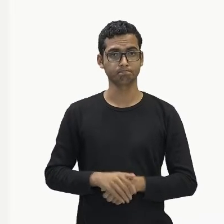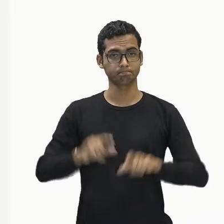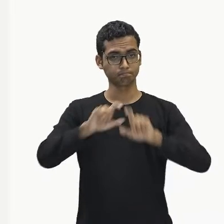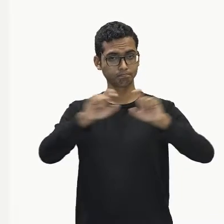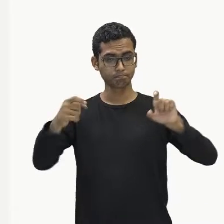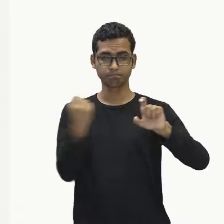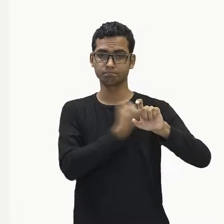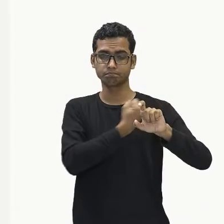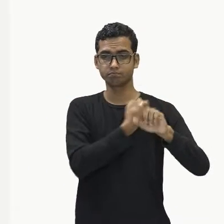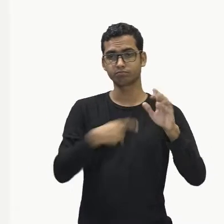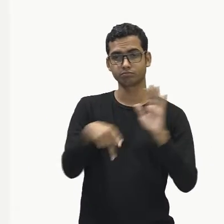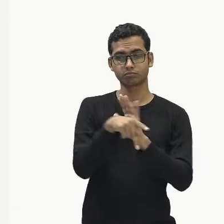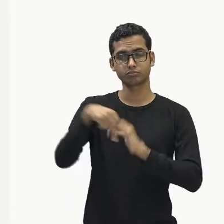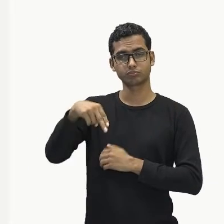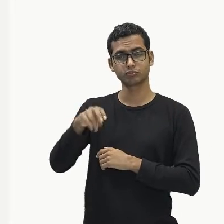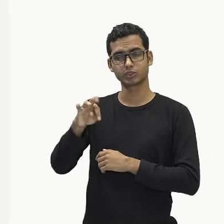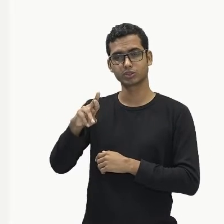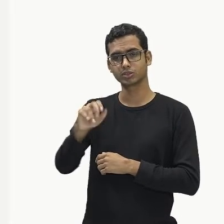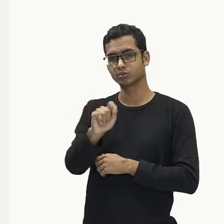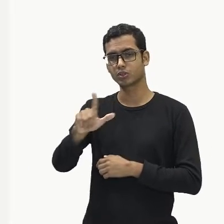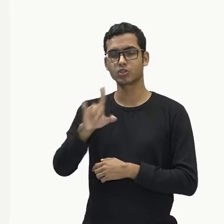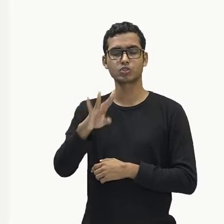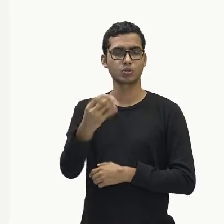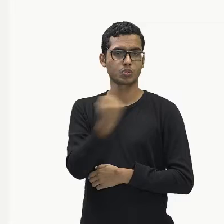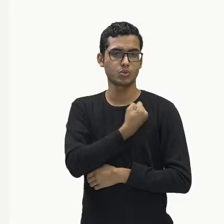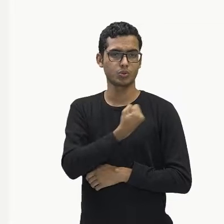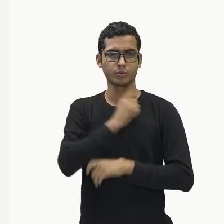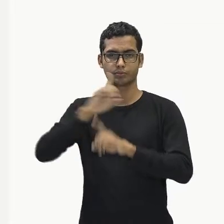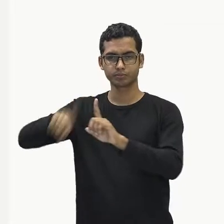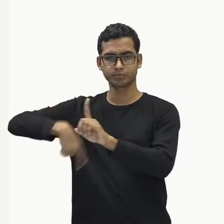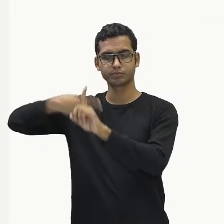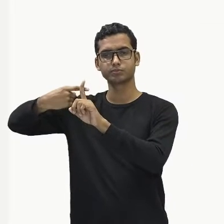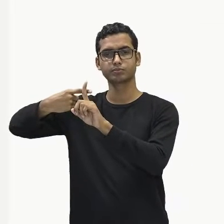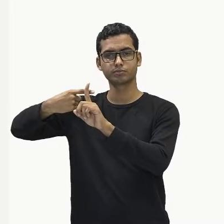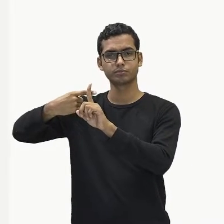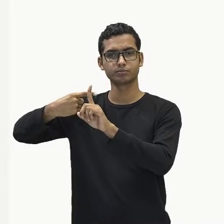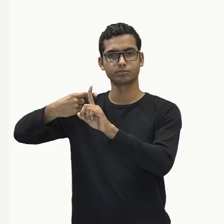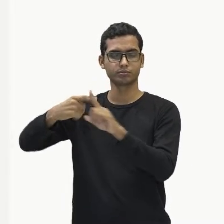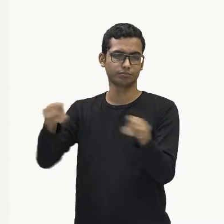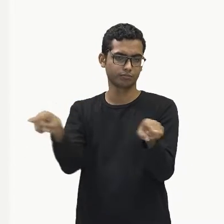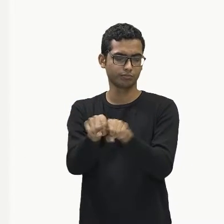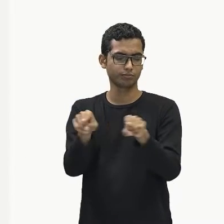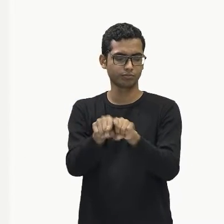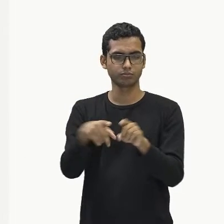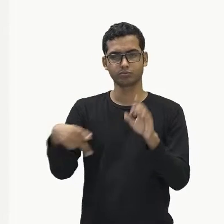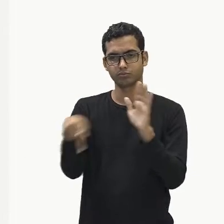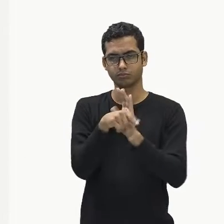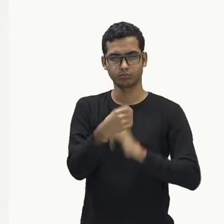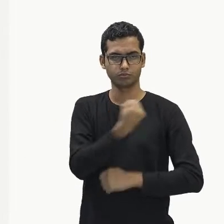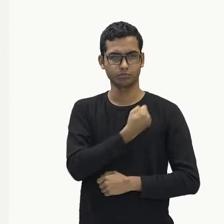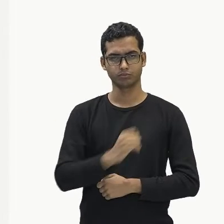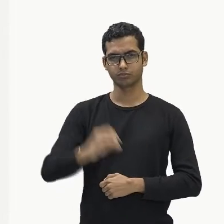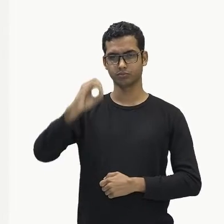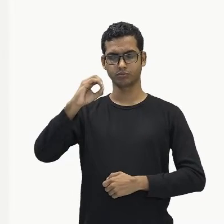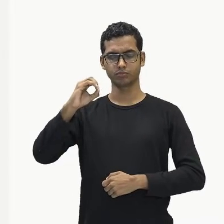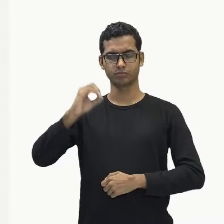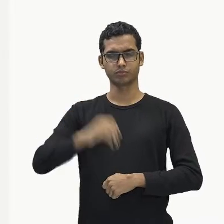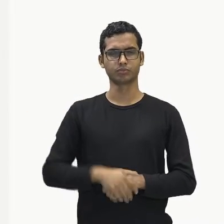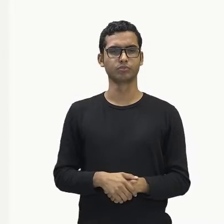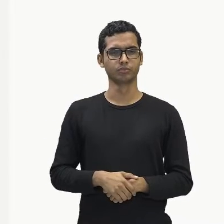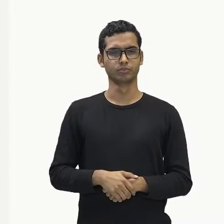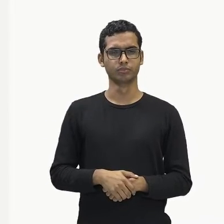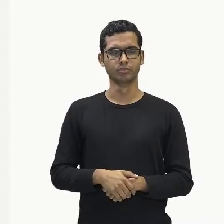naturais é formado somente ali por números positivos, incluindo zero. Então, voltando aqui à